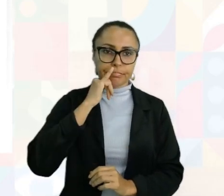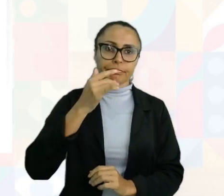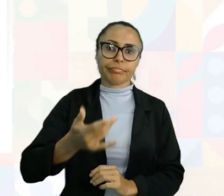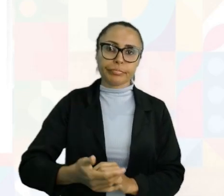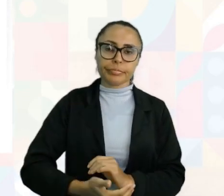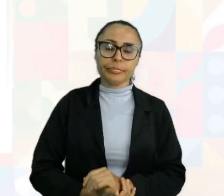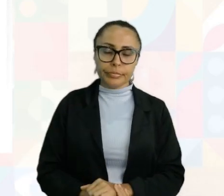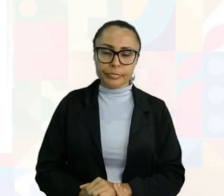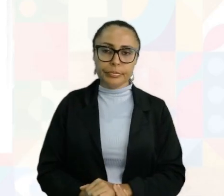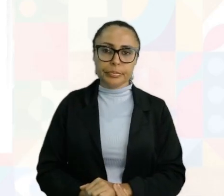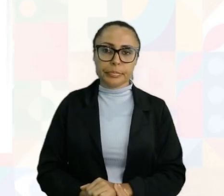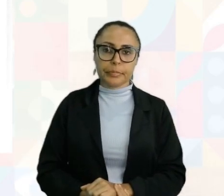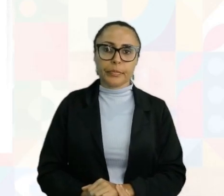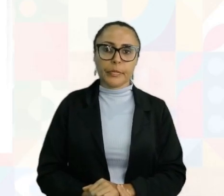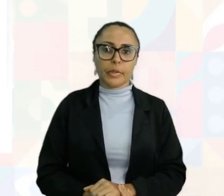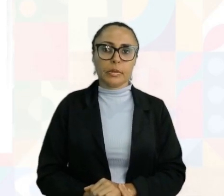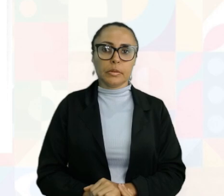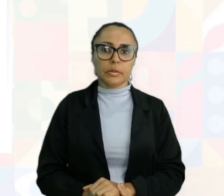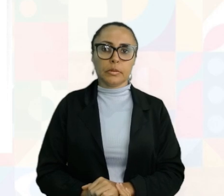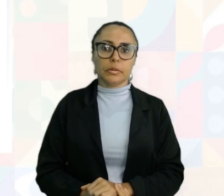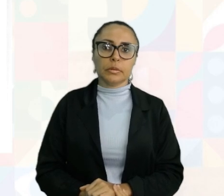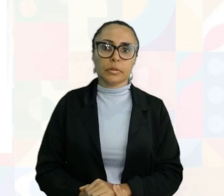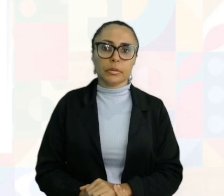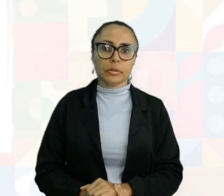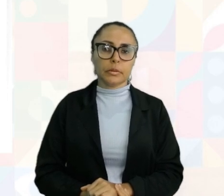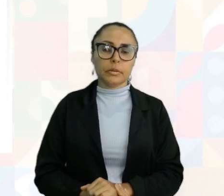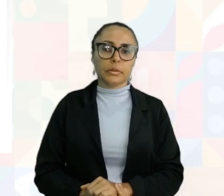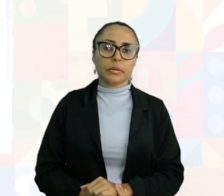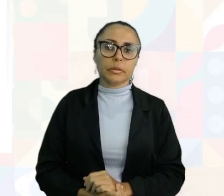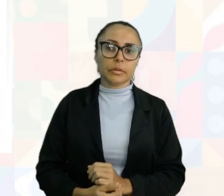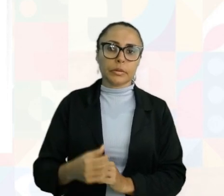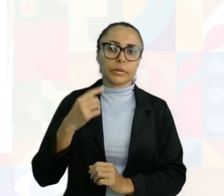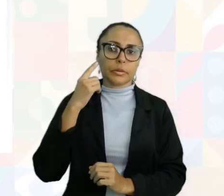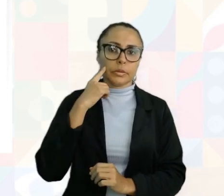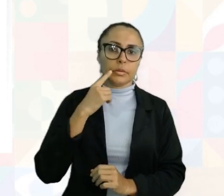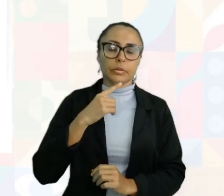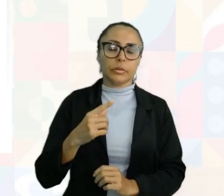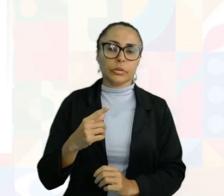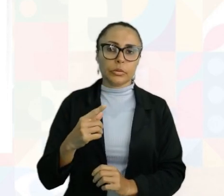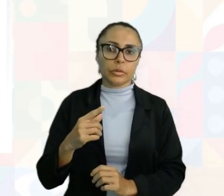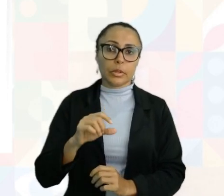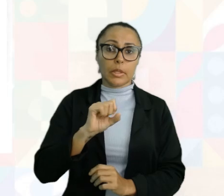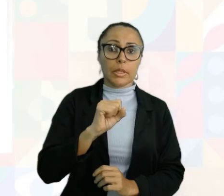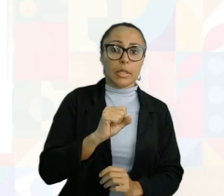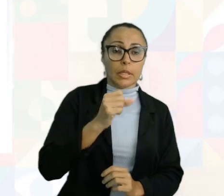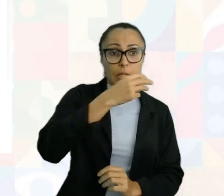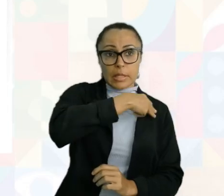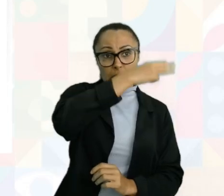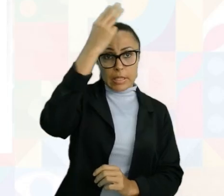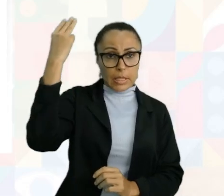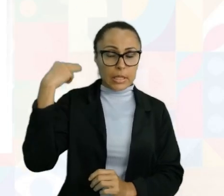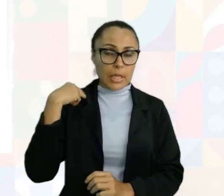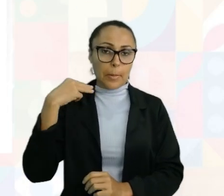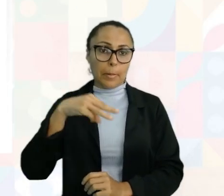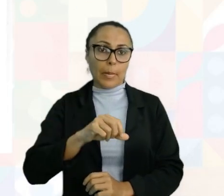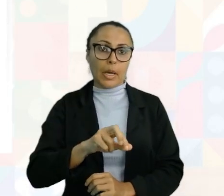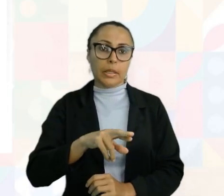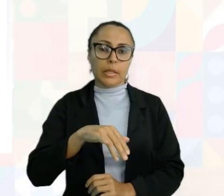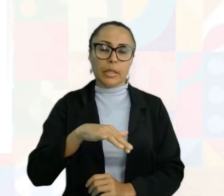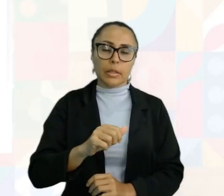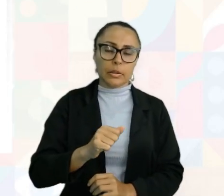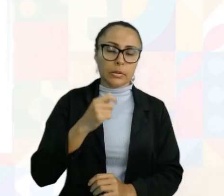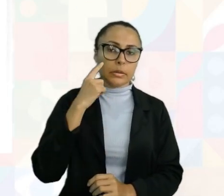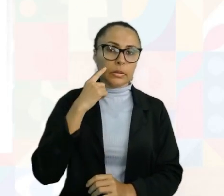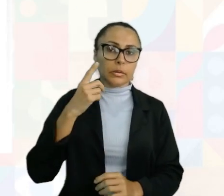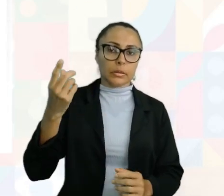né? A planta e corte da Catedral de Florença, né? A Catedral de Santa Maria del Fiore, né? Que foi uma